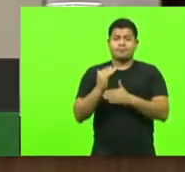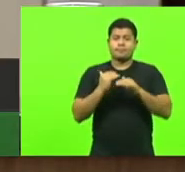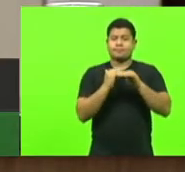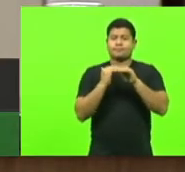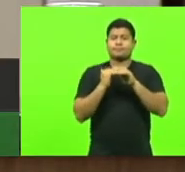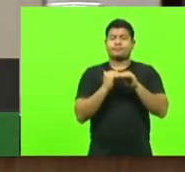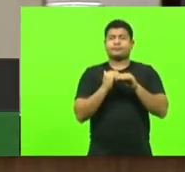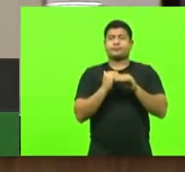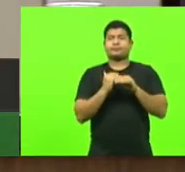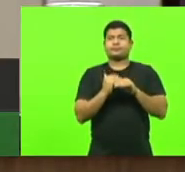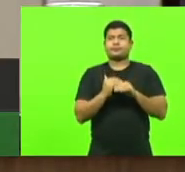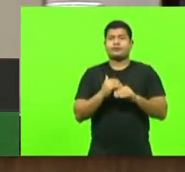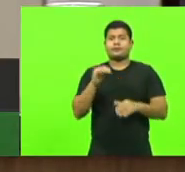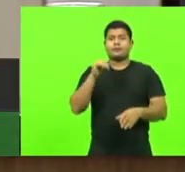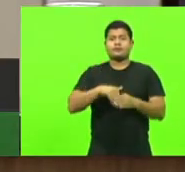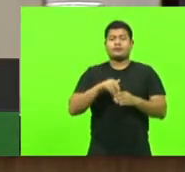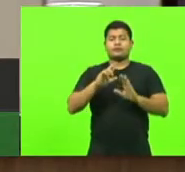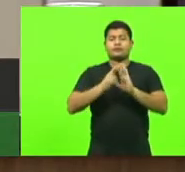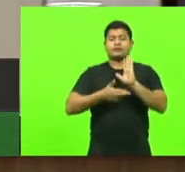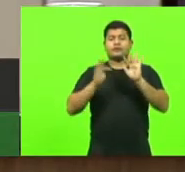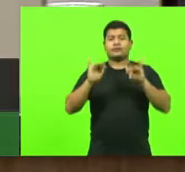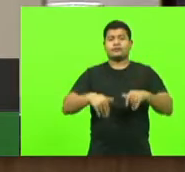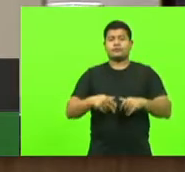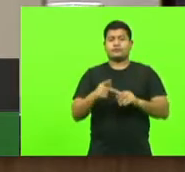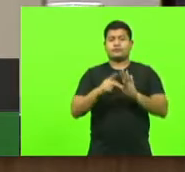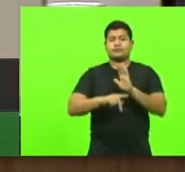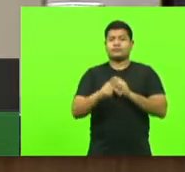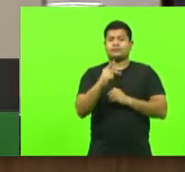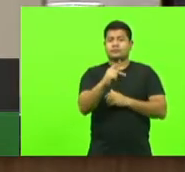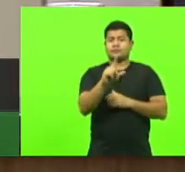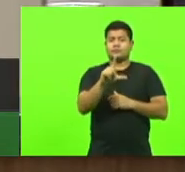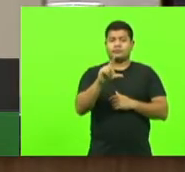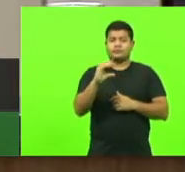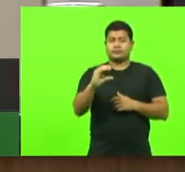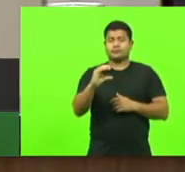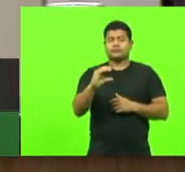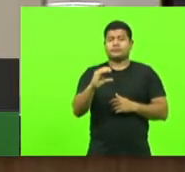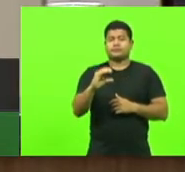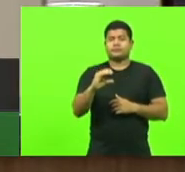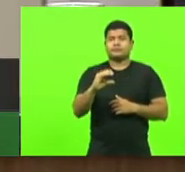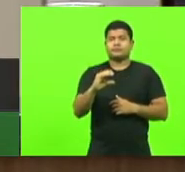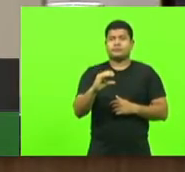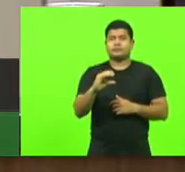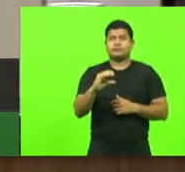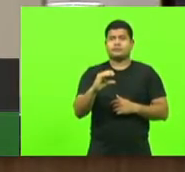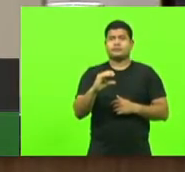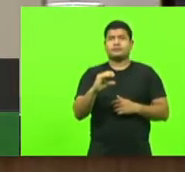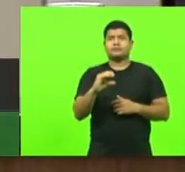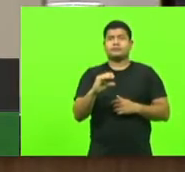por unanimidade. Votação da redação final do projeto de conversão em lei da medida provisória PCL